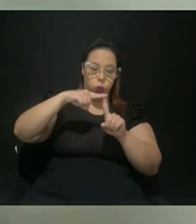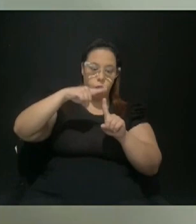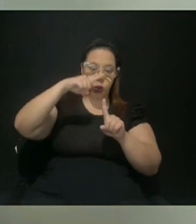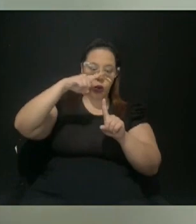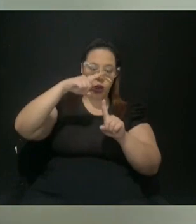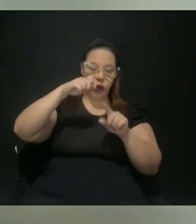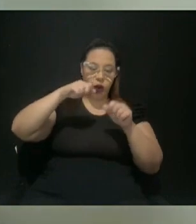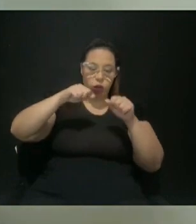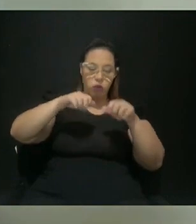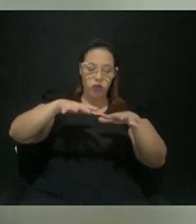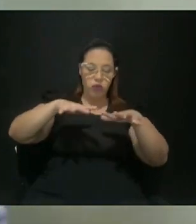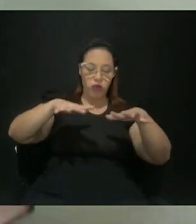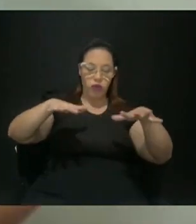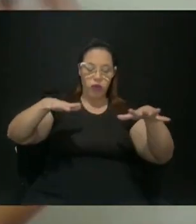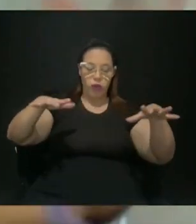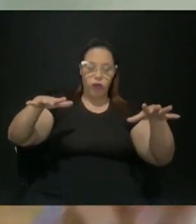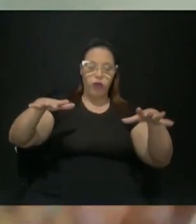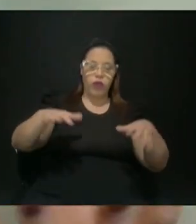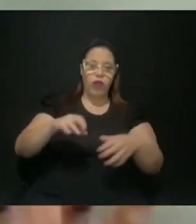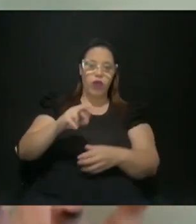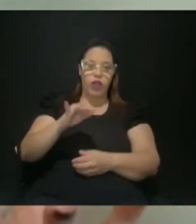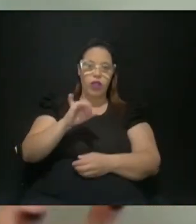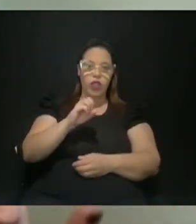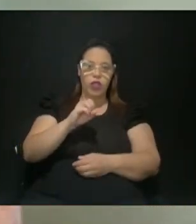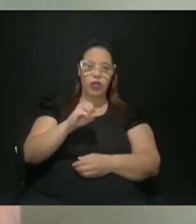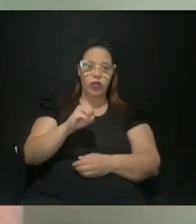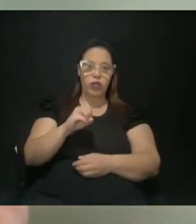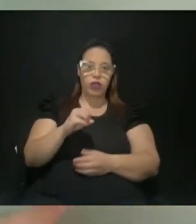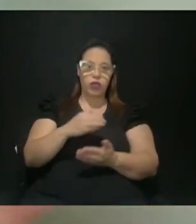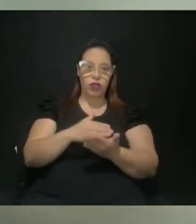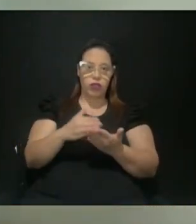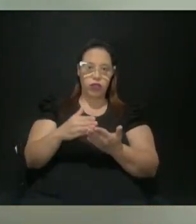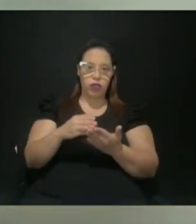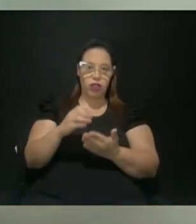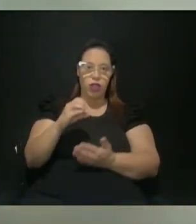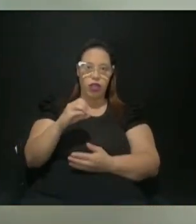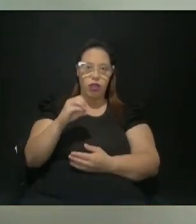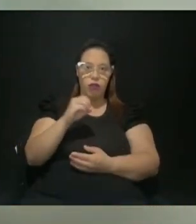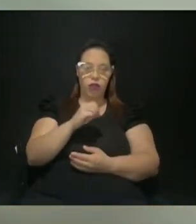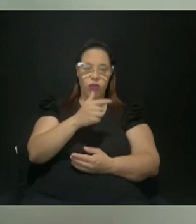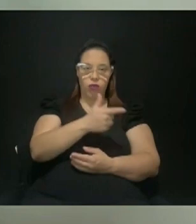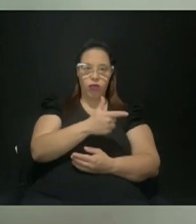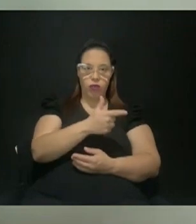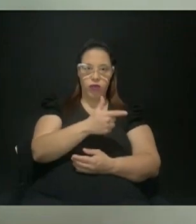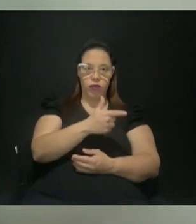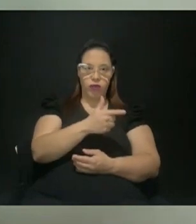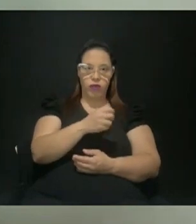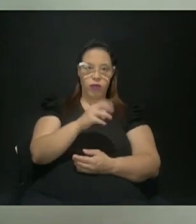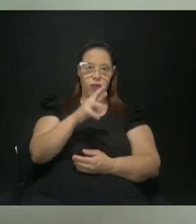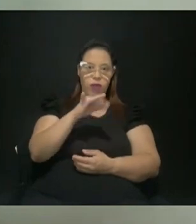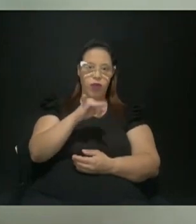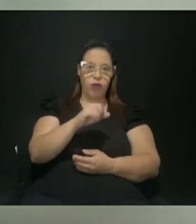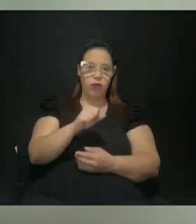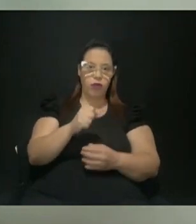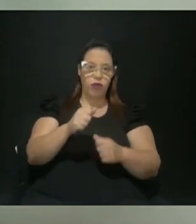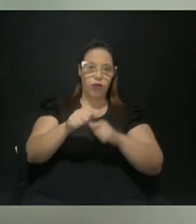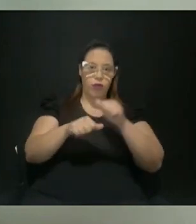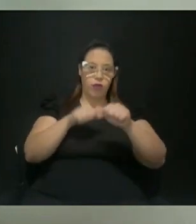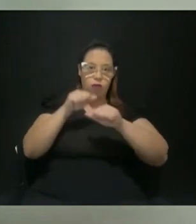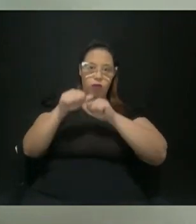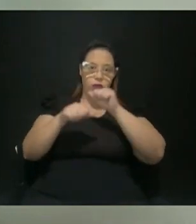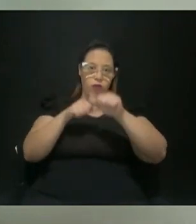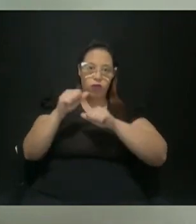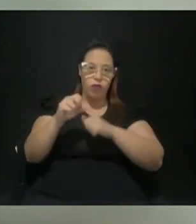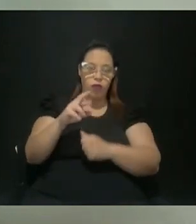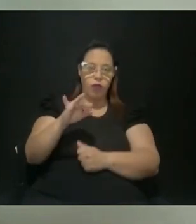faz então esse aumento do CO2, e aí essa biomassa se transforma como se fosse num carvão vegetal,